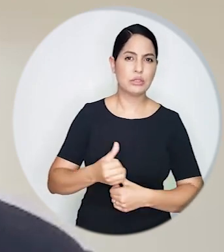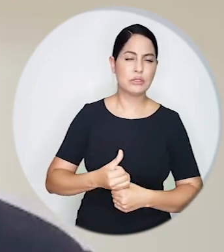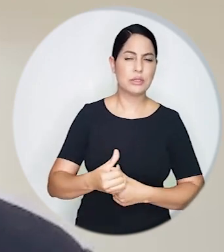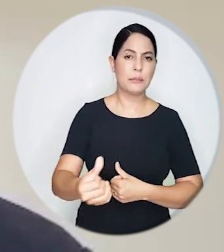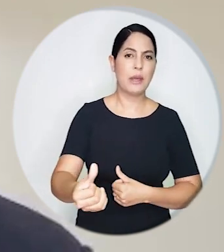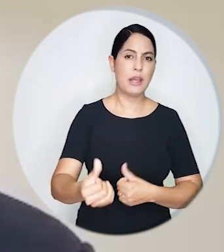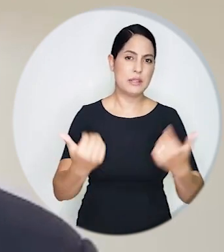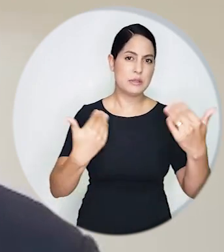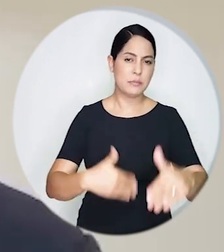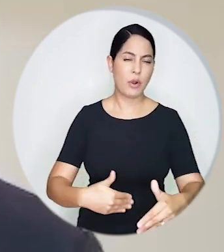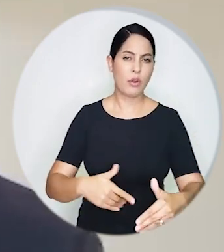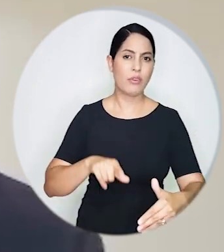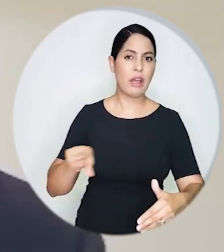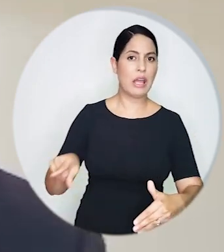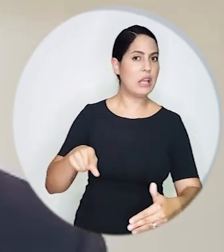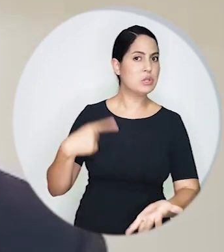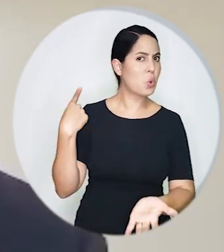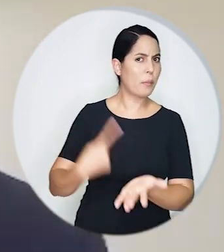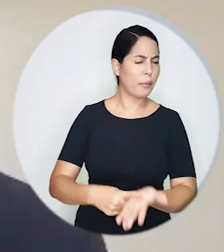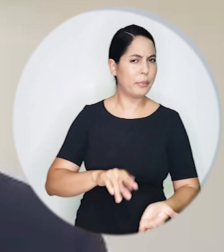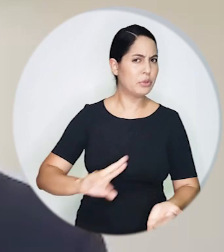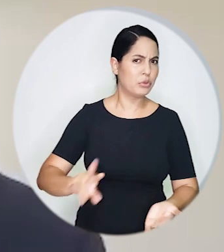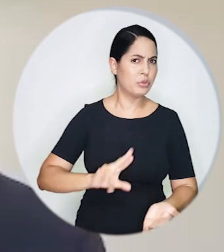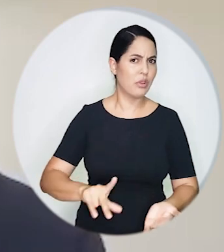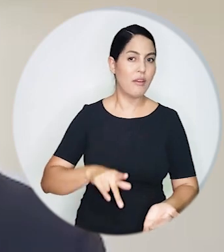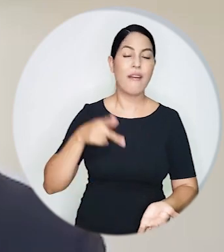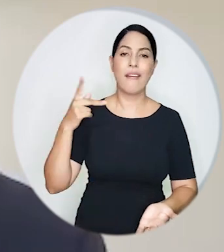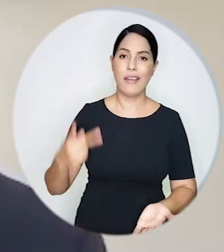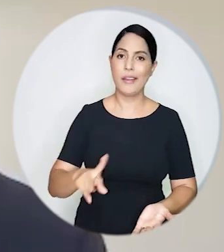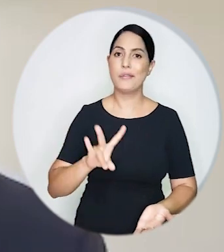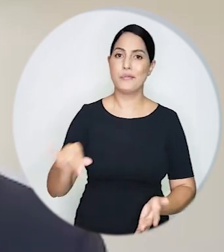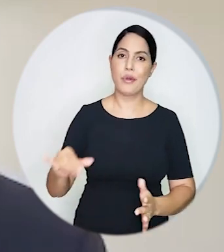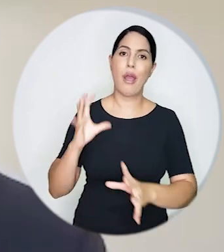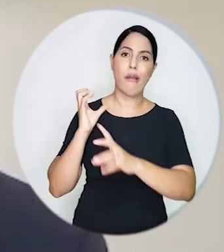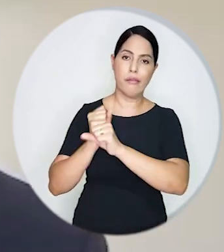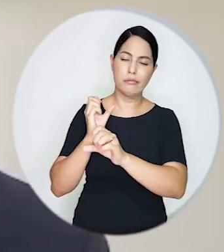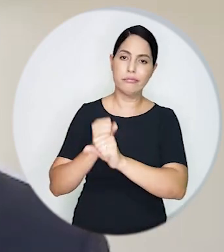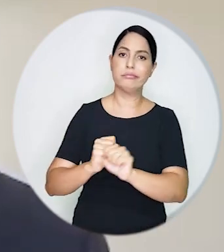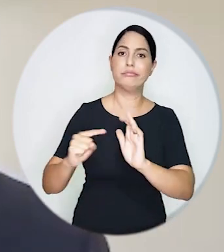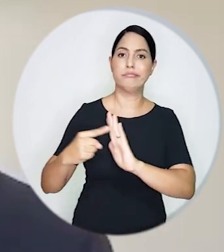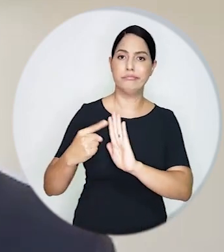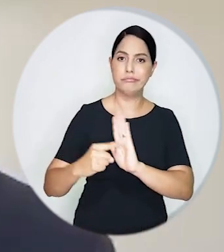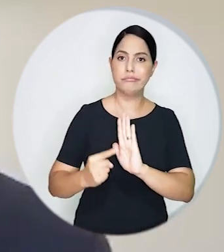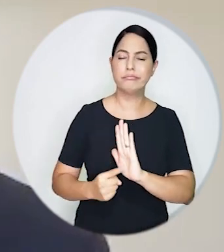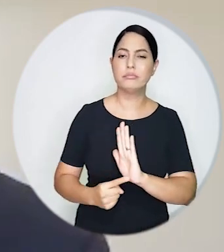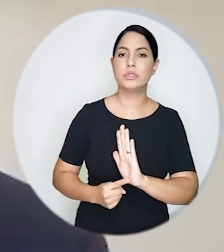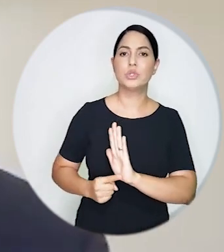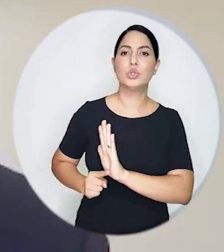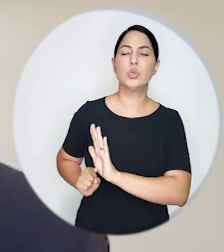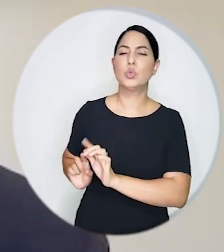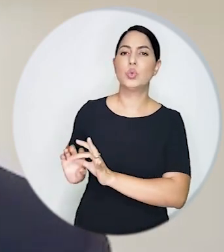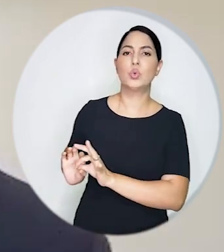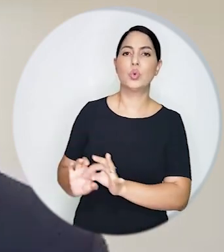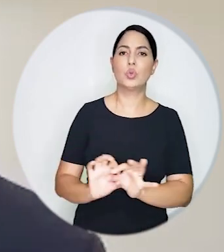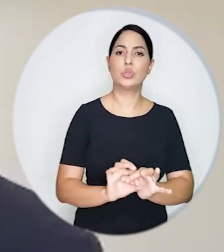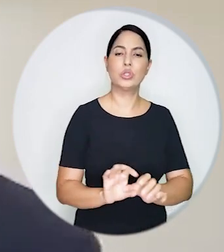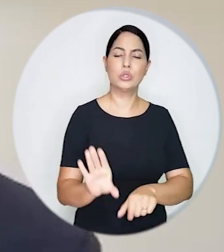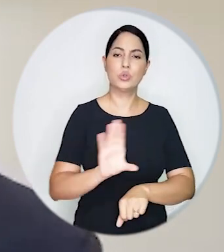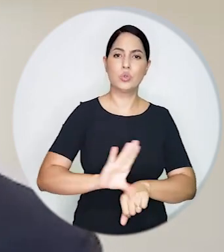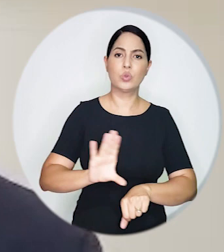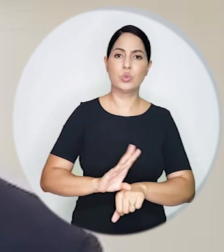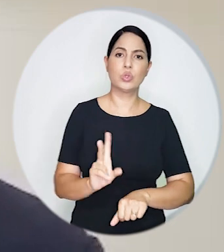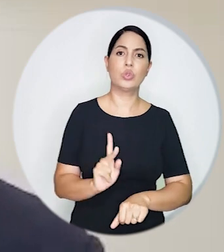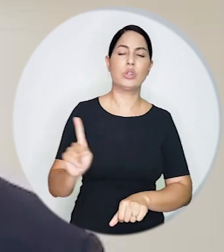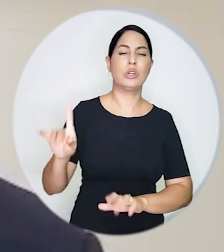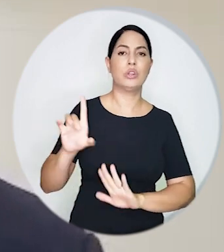muito compromisso. Vale lembrar que aquilo conta, aquela pontuação, para a aferição da qualidade daquele curso